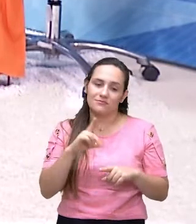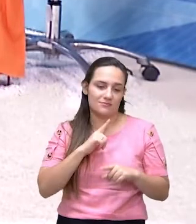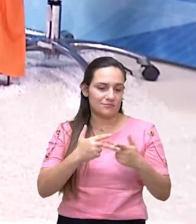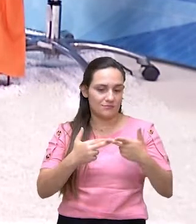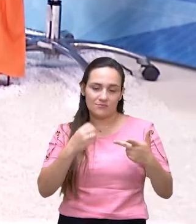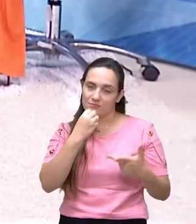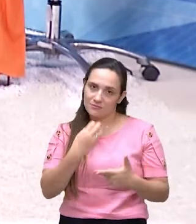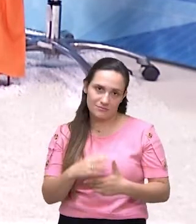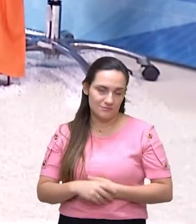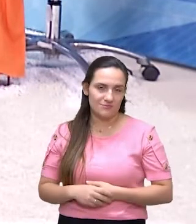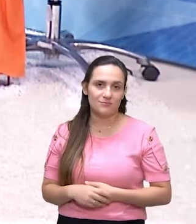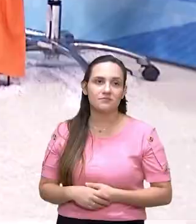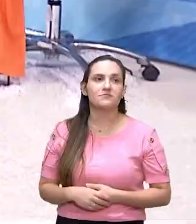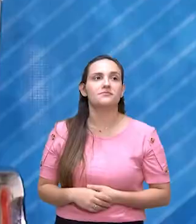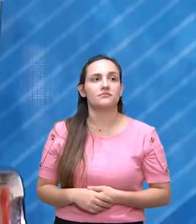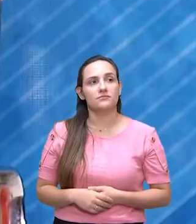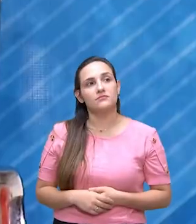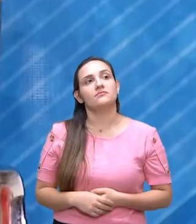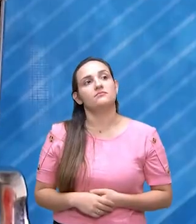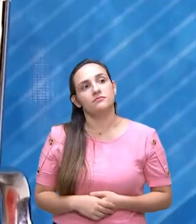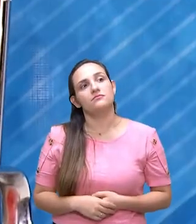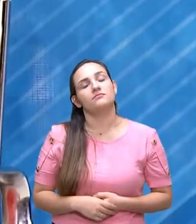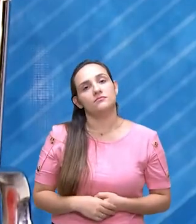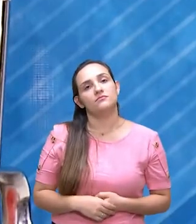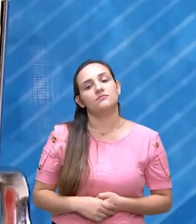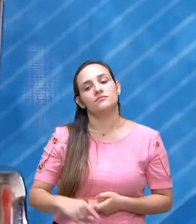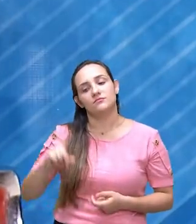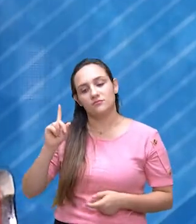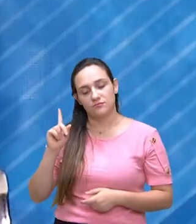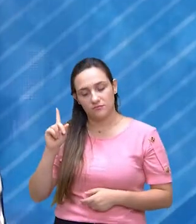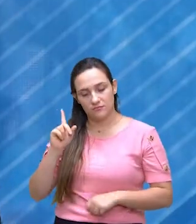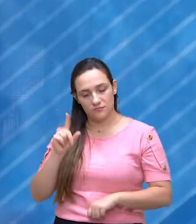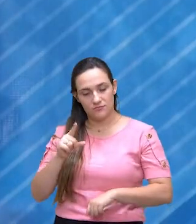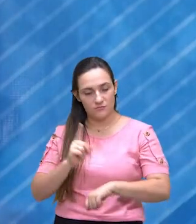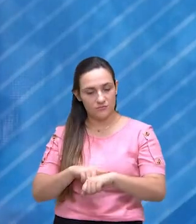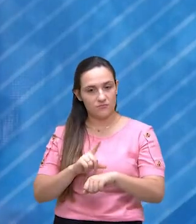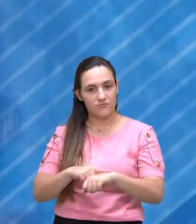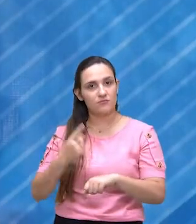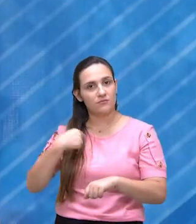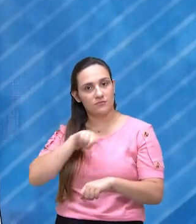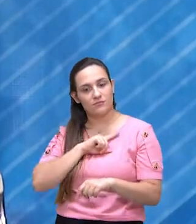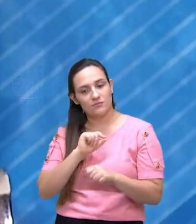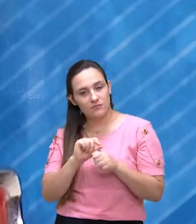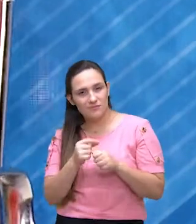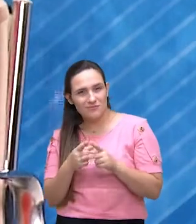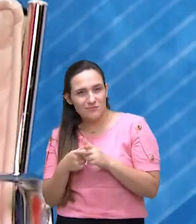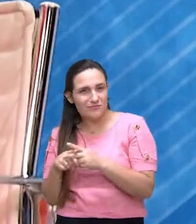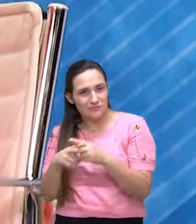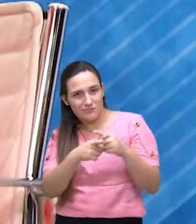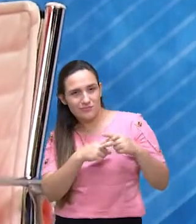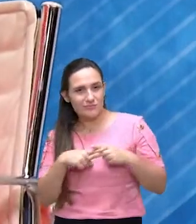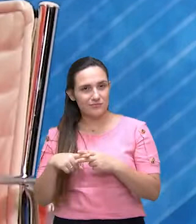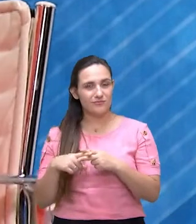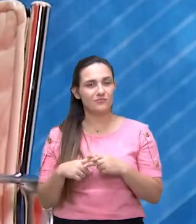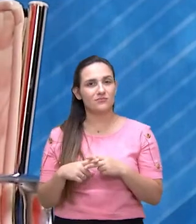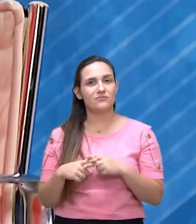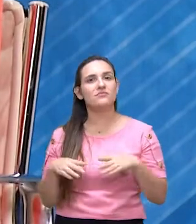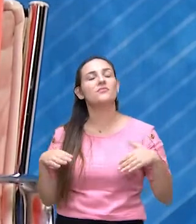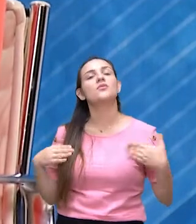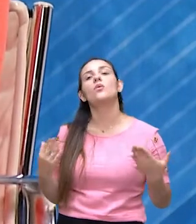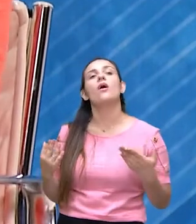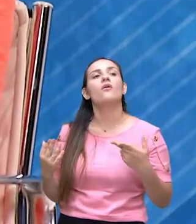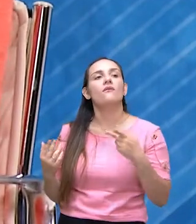é uma realidade que tem muito. Positivo professora quando a gente foi editar esse material aqui debaixo de Dores